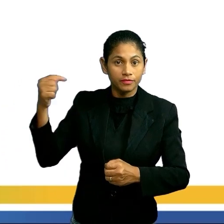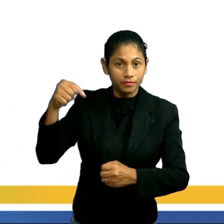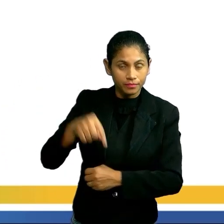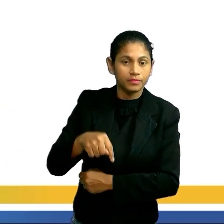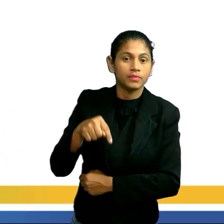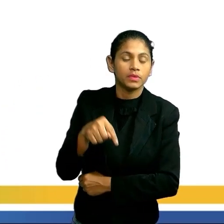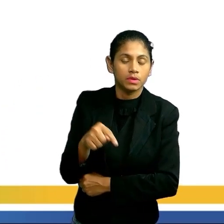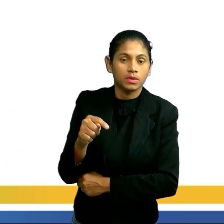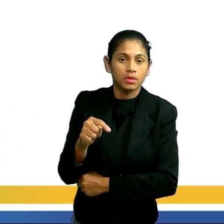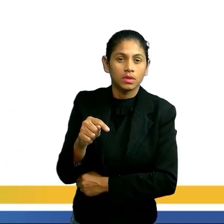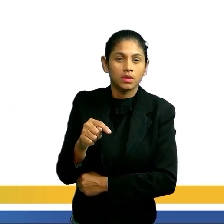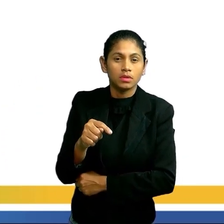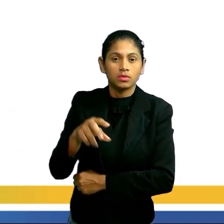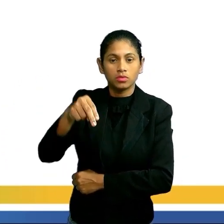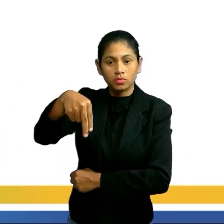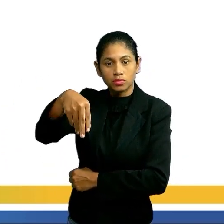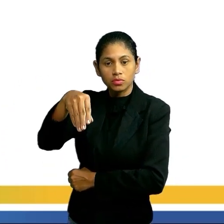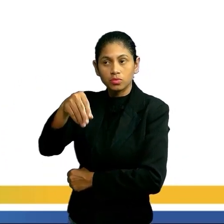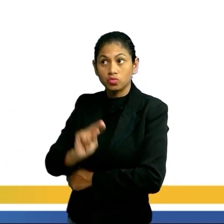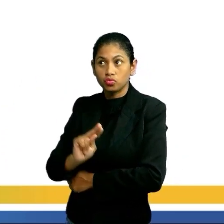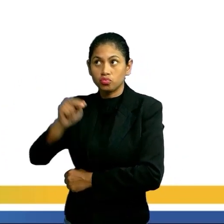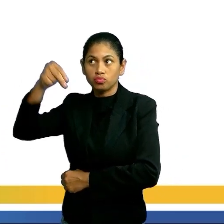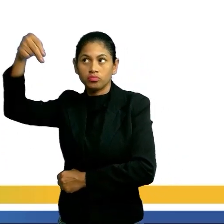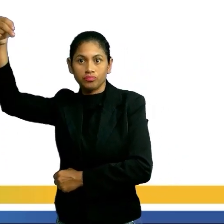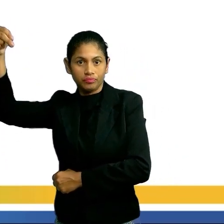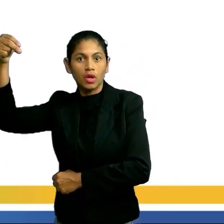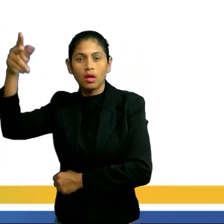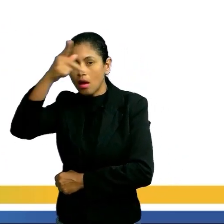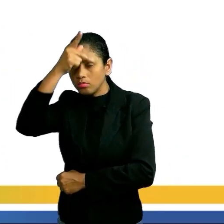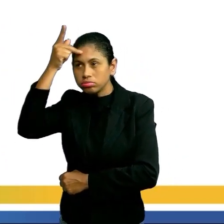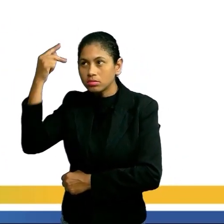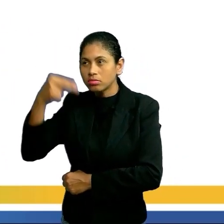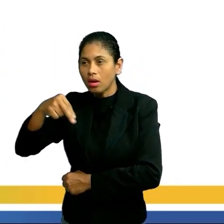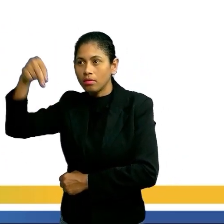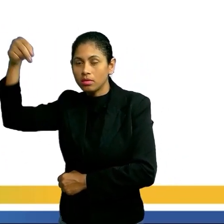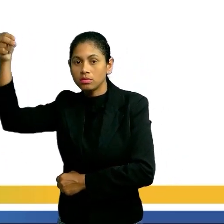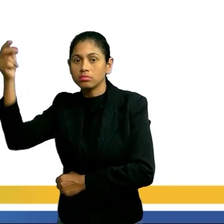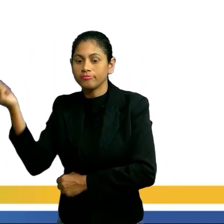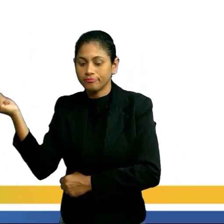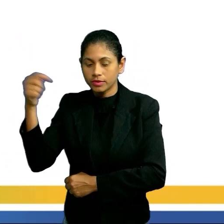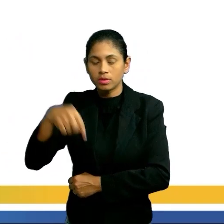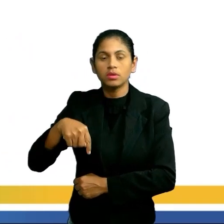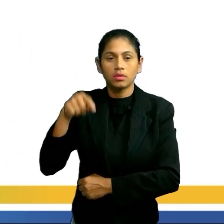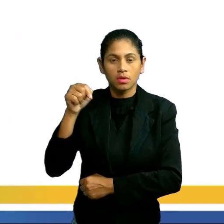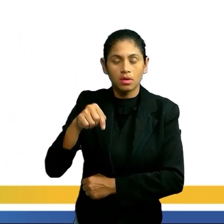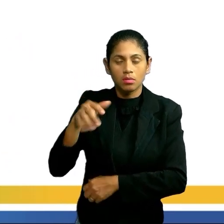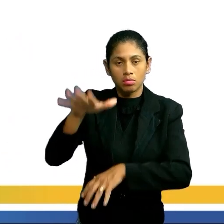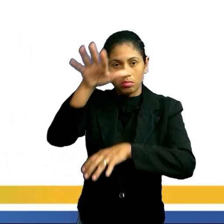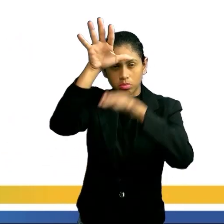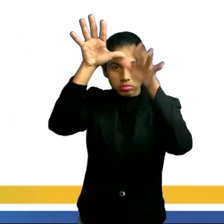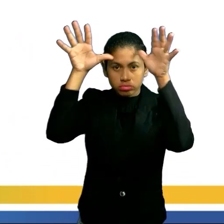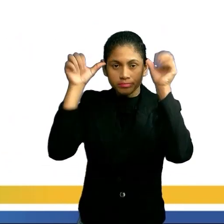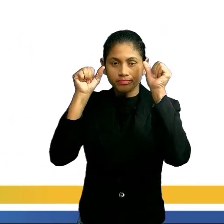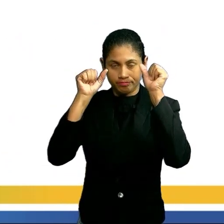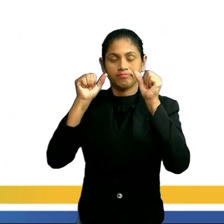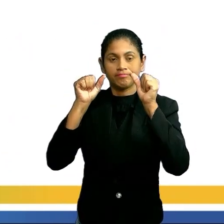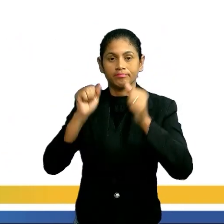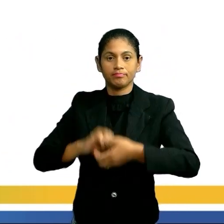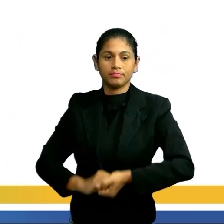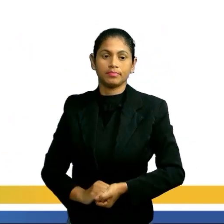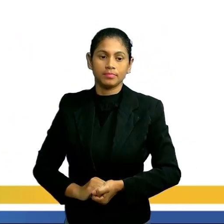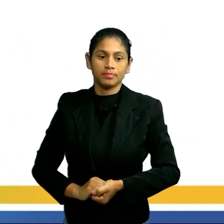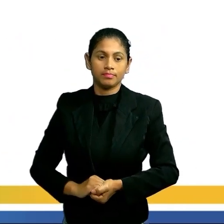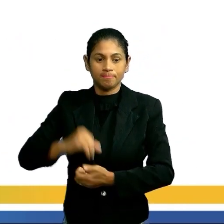para o Acre para melhorar a economia do Brasil nesse momento. Então, essas eram